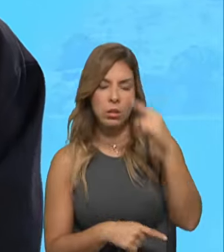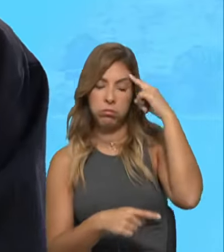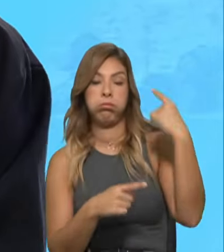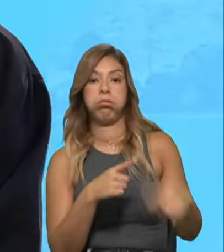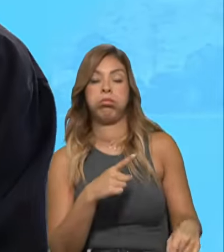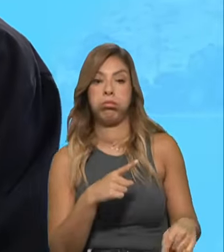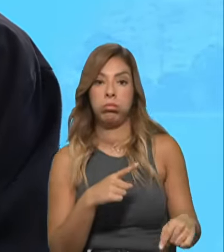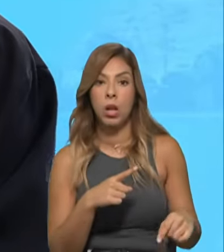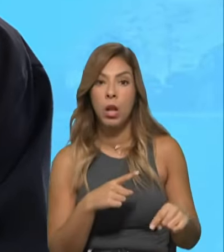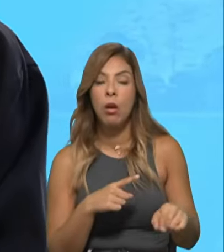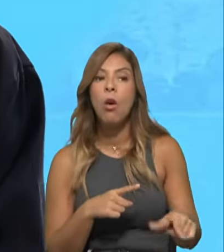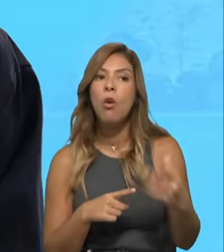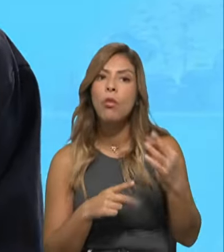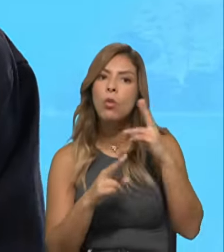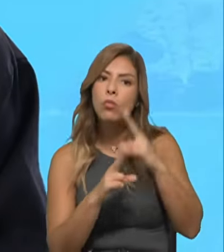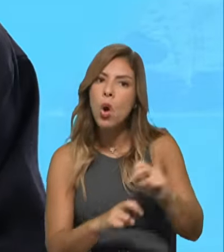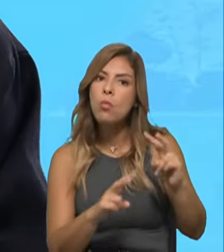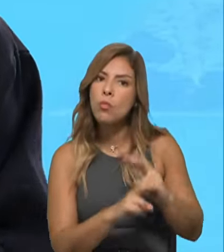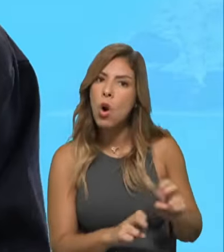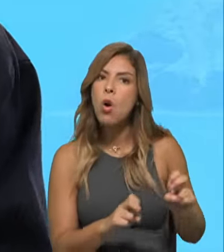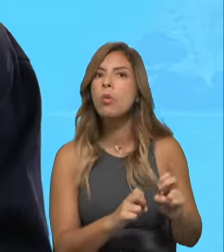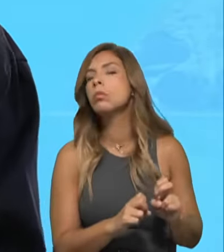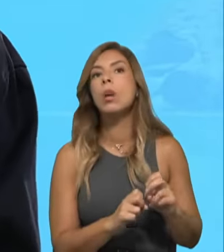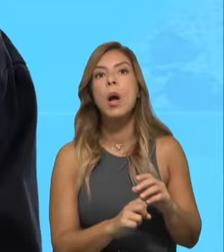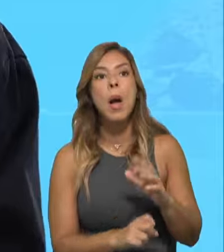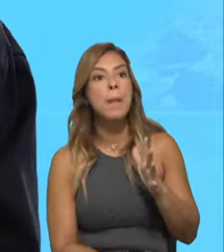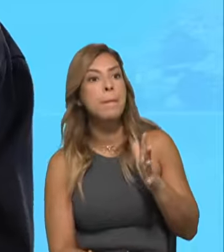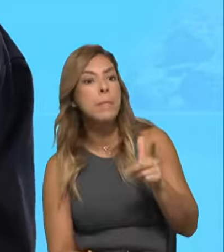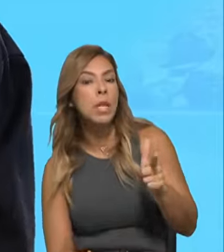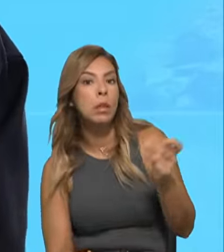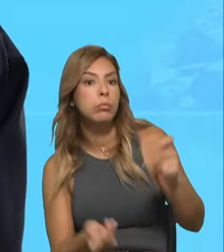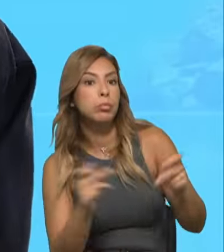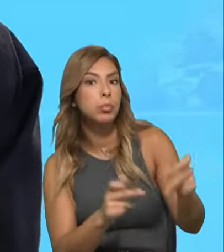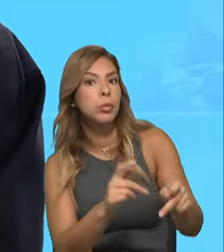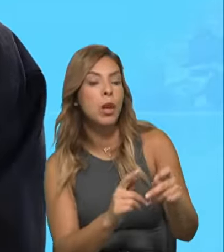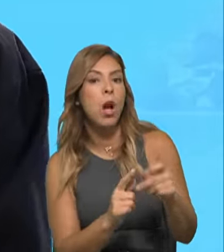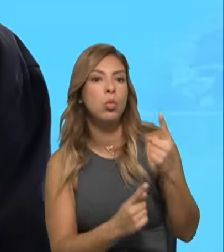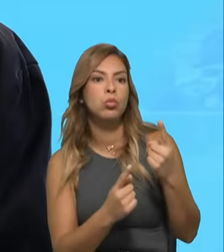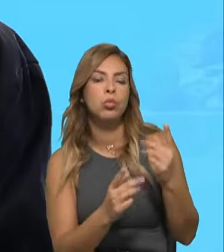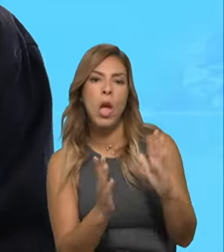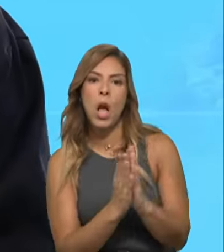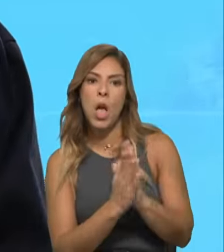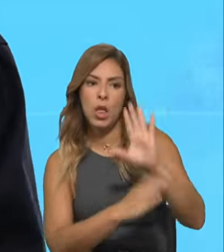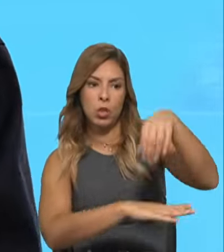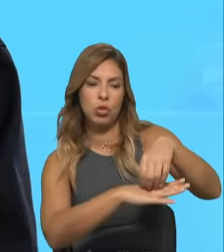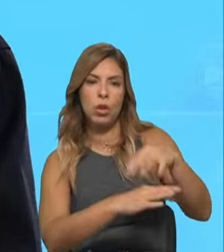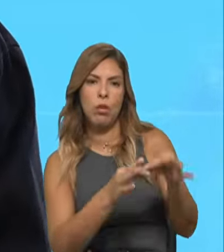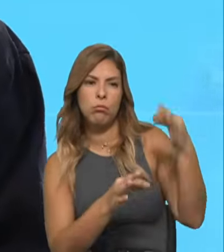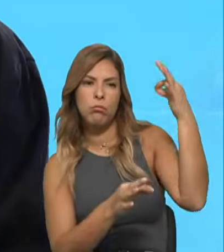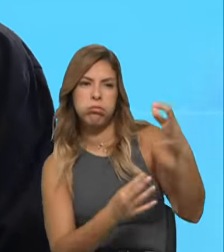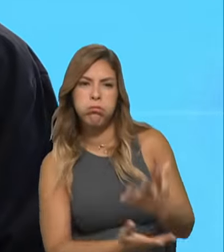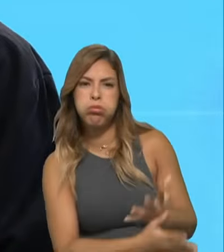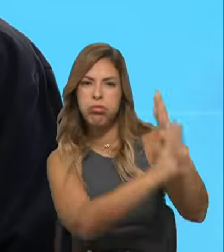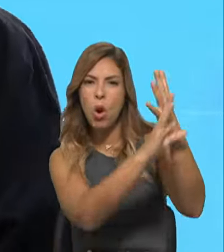porque foram localizados mais de 1000 incidentes em igrejas que foram queimadas ou vandalizadas, mas